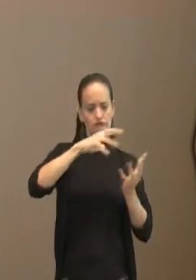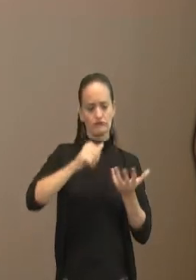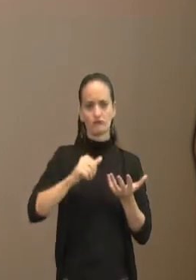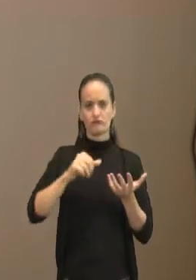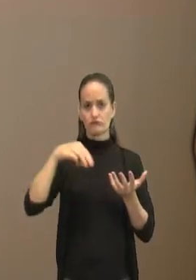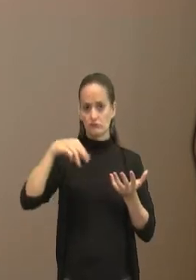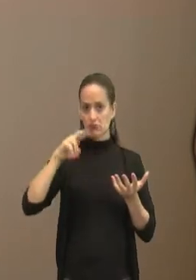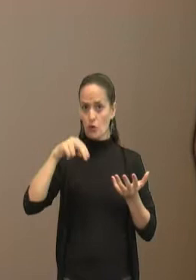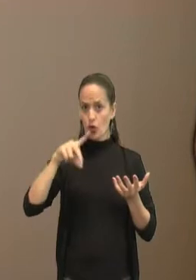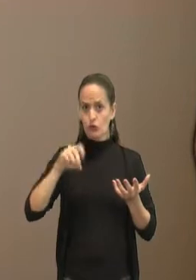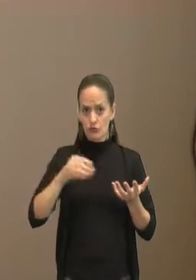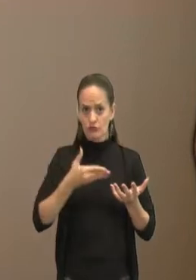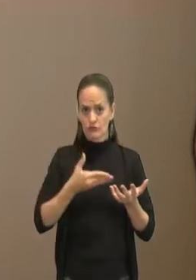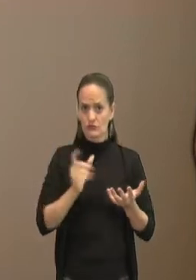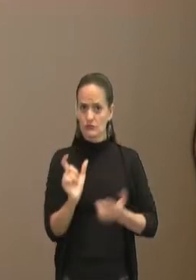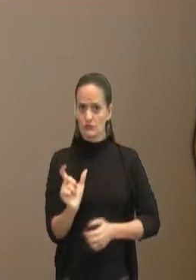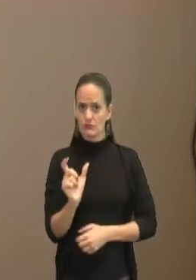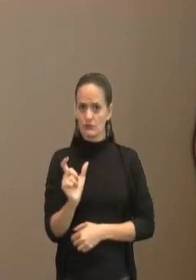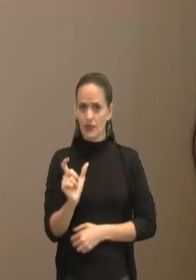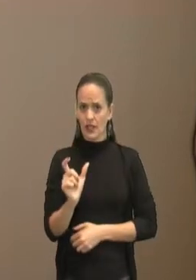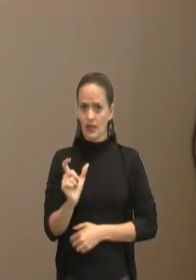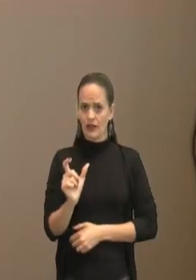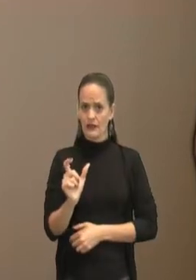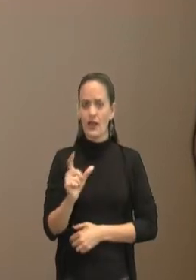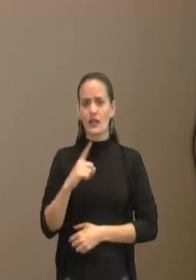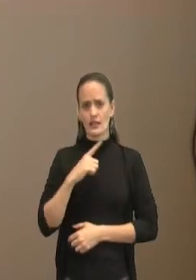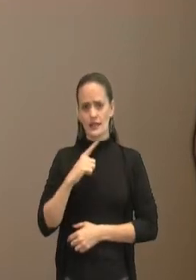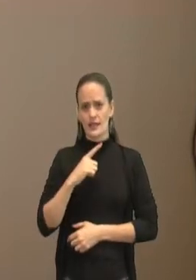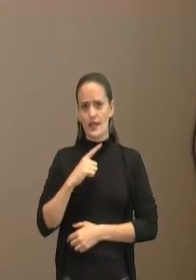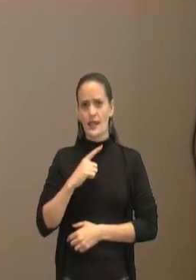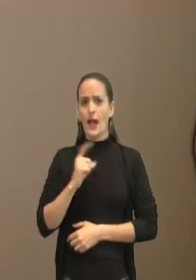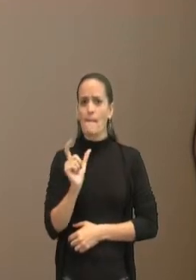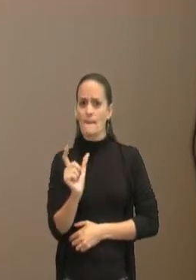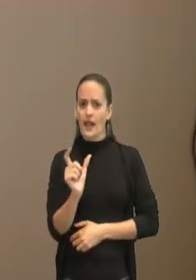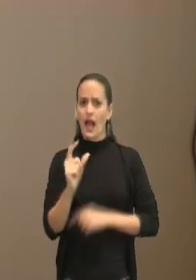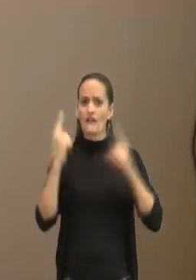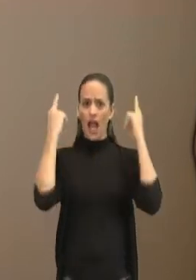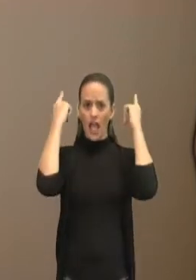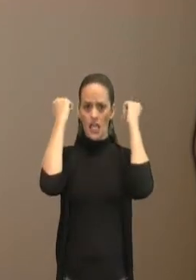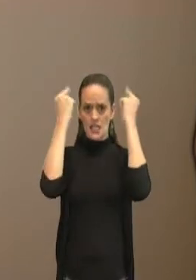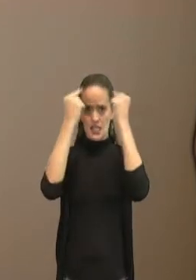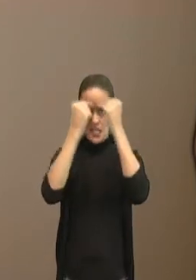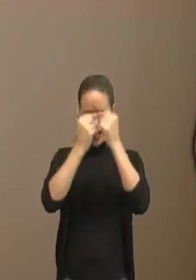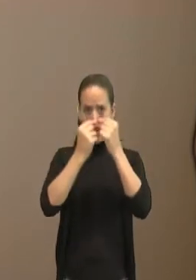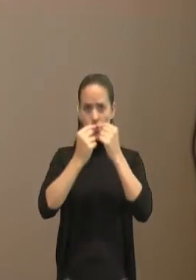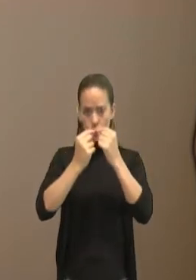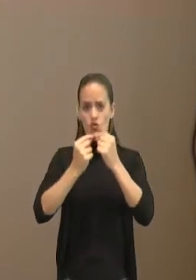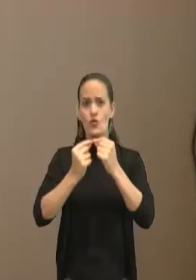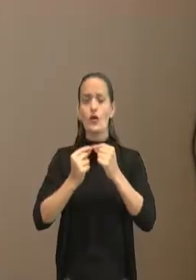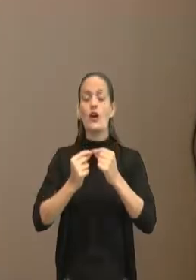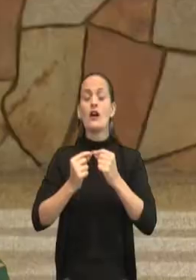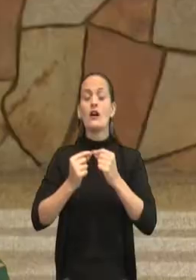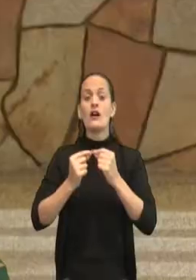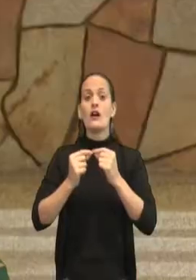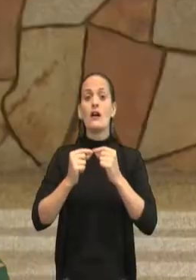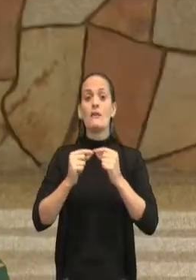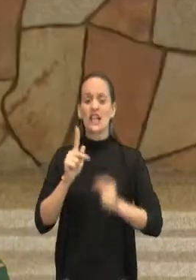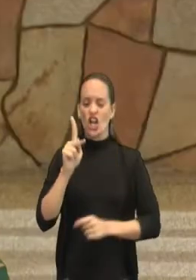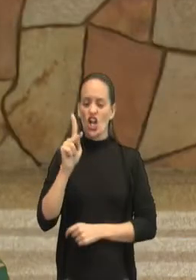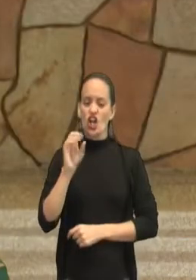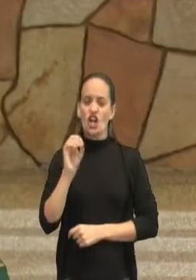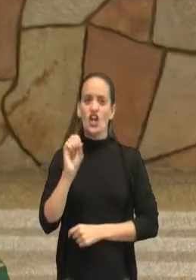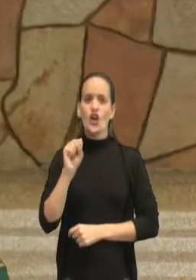original, no grego, a palavra é cosmos. Uma palavra que não nos é estranha, porque no português nós